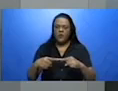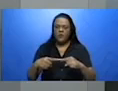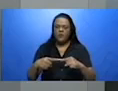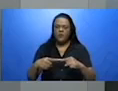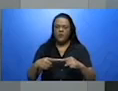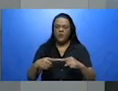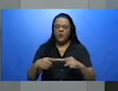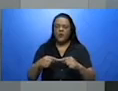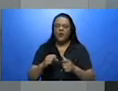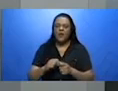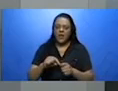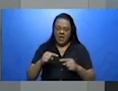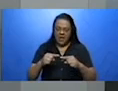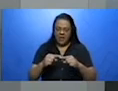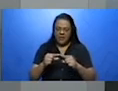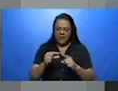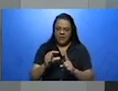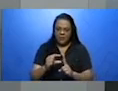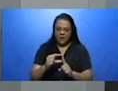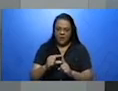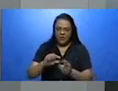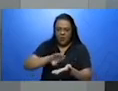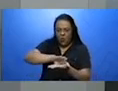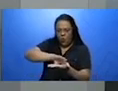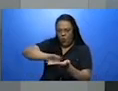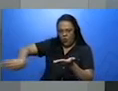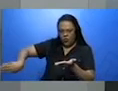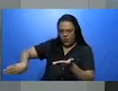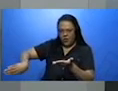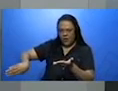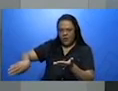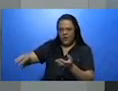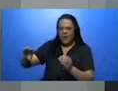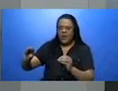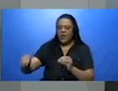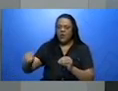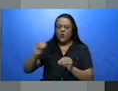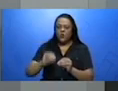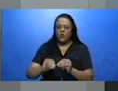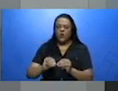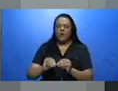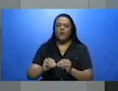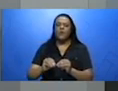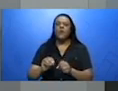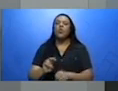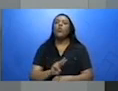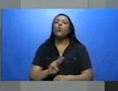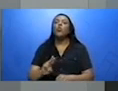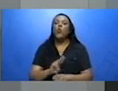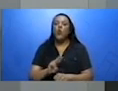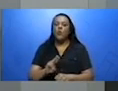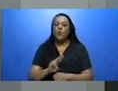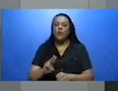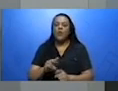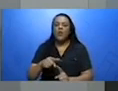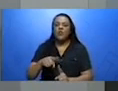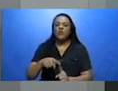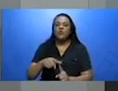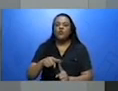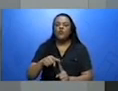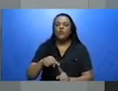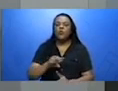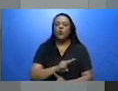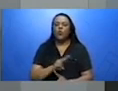ser colocadas outras coisas. As formas nominais. Lembram quando nós